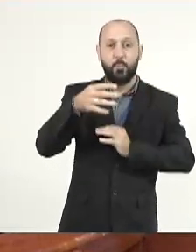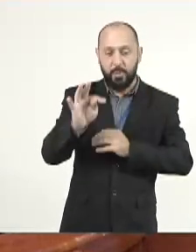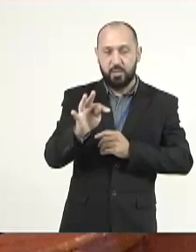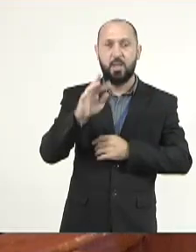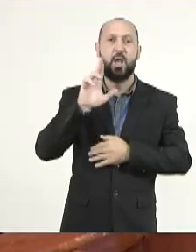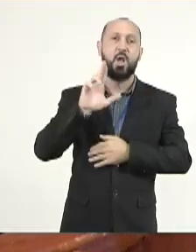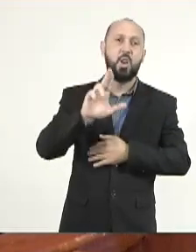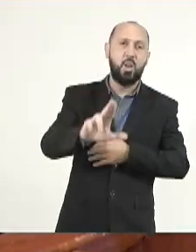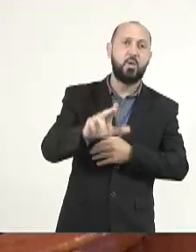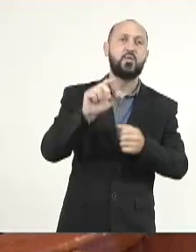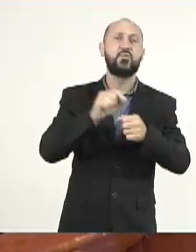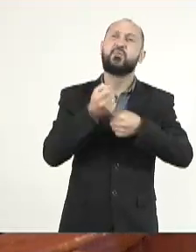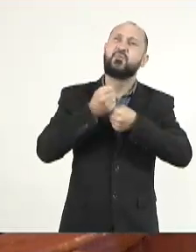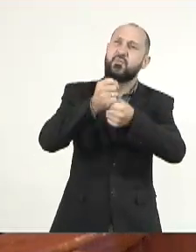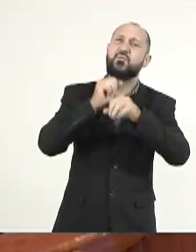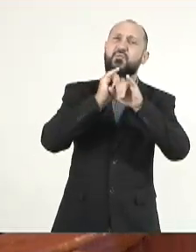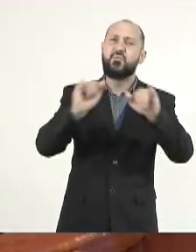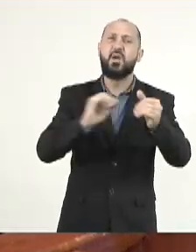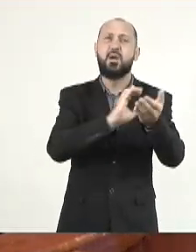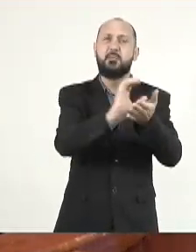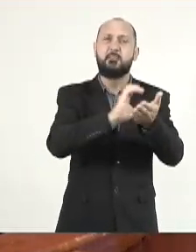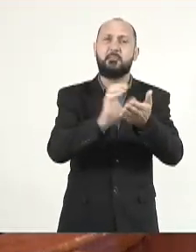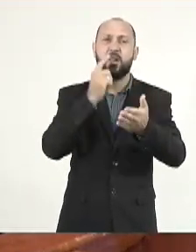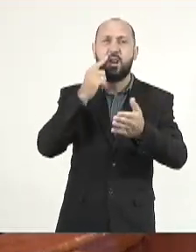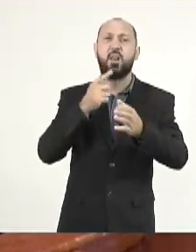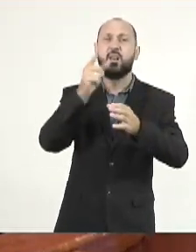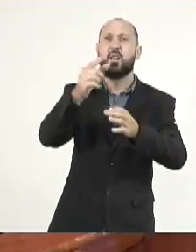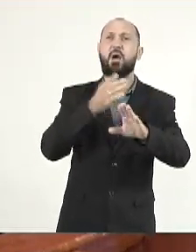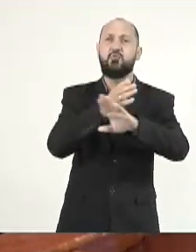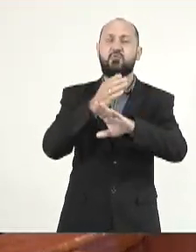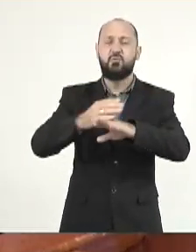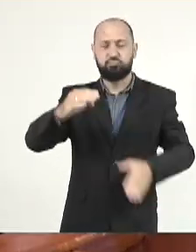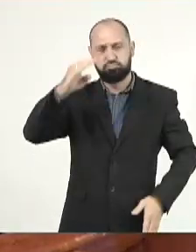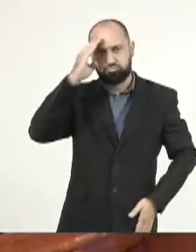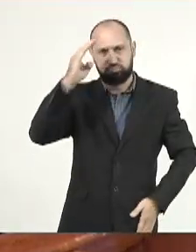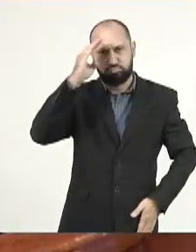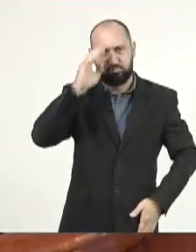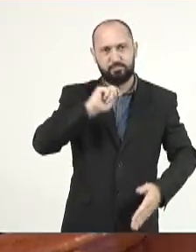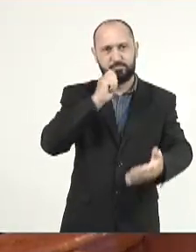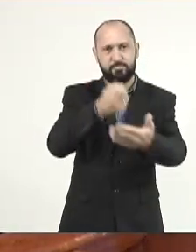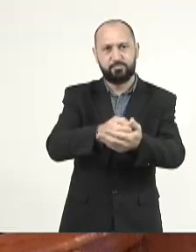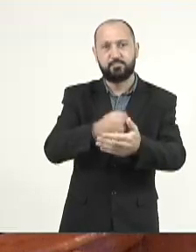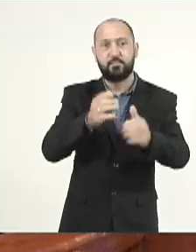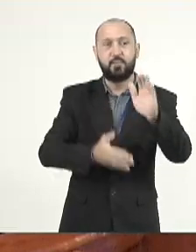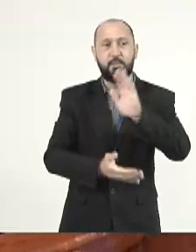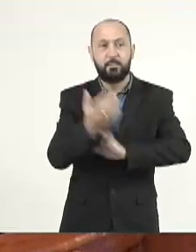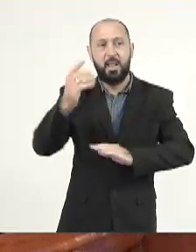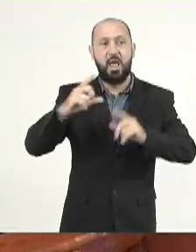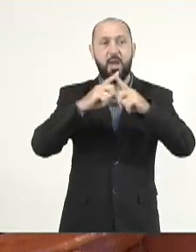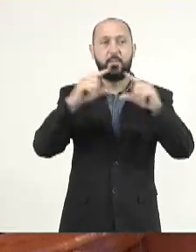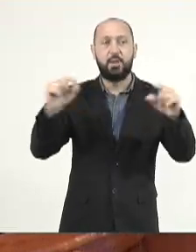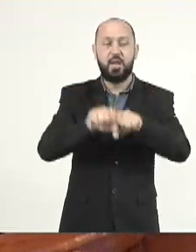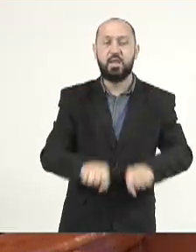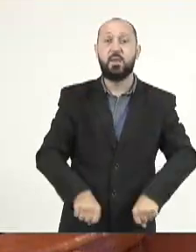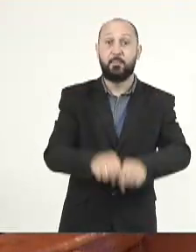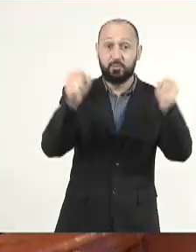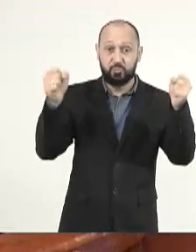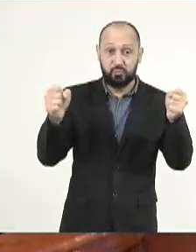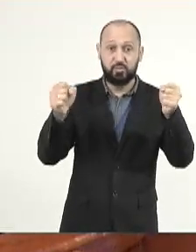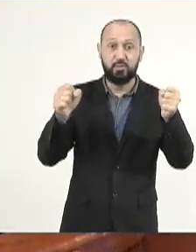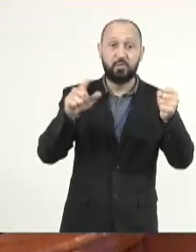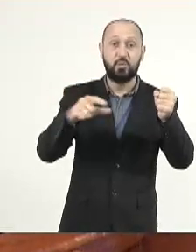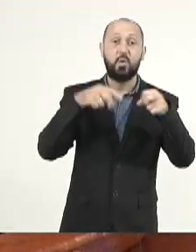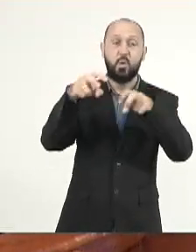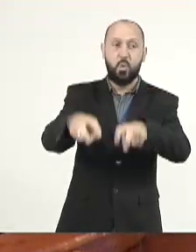fez campanha e financiou gente na porta dos quartéis, financiou gente para ir lá em Brasília quebrar tudo,